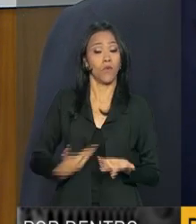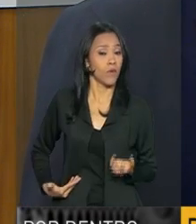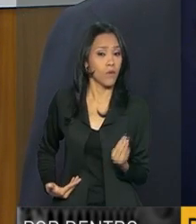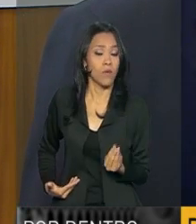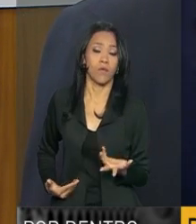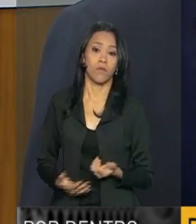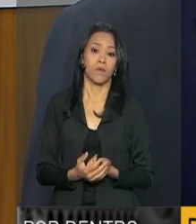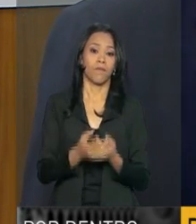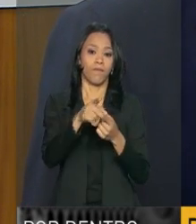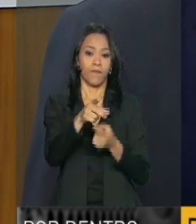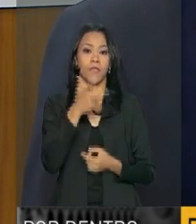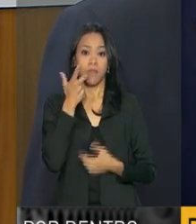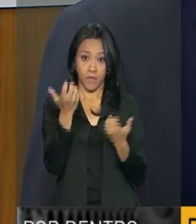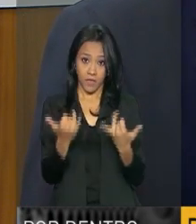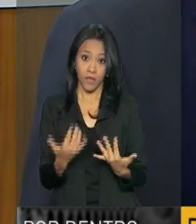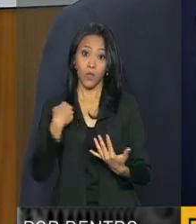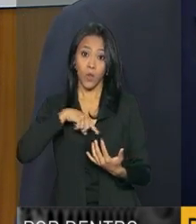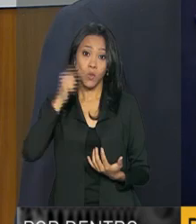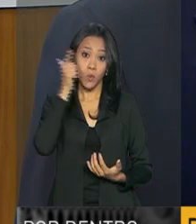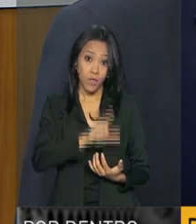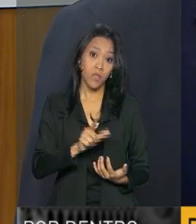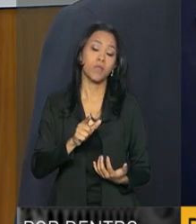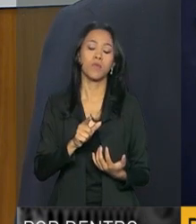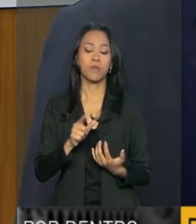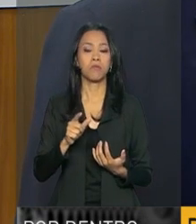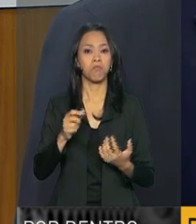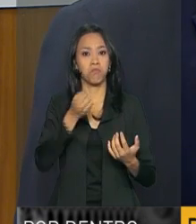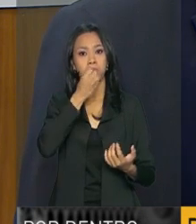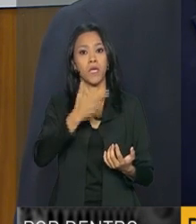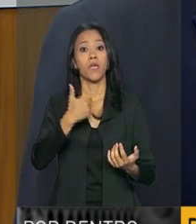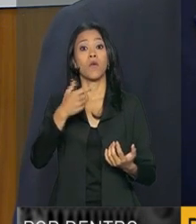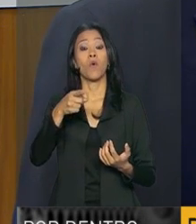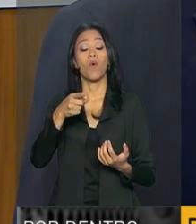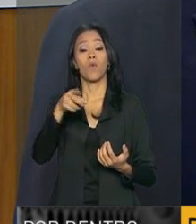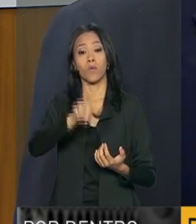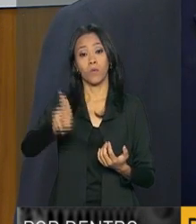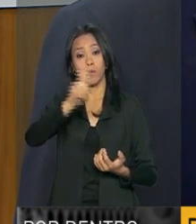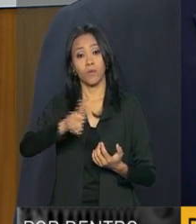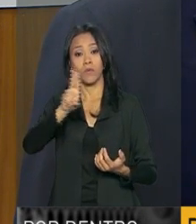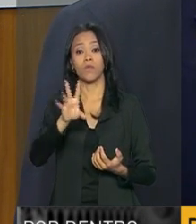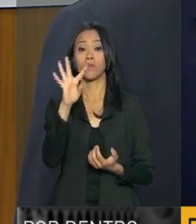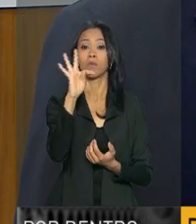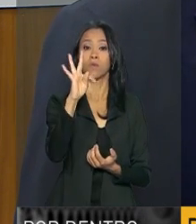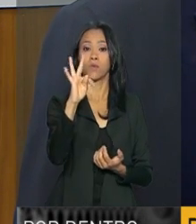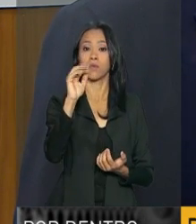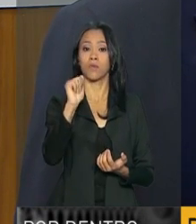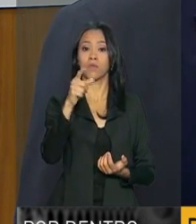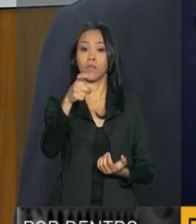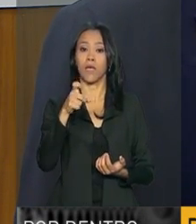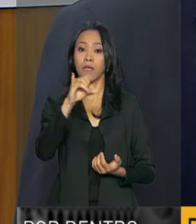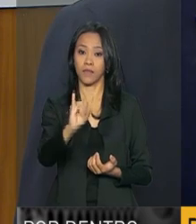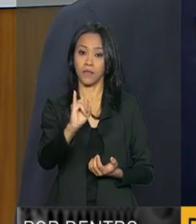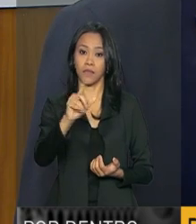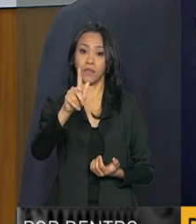transporte de servidores o ano passado com a implantação do táxi gov é uma ferramenta eletrônica onde